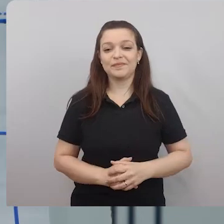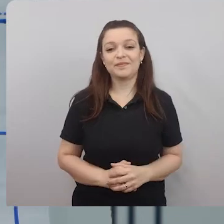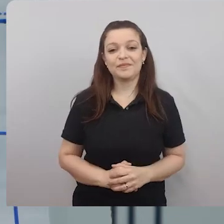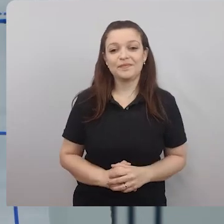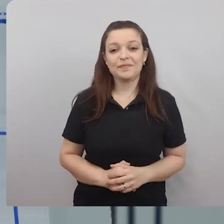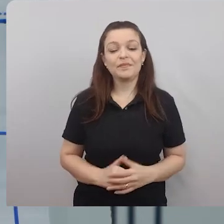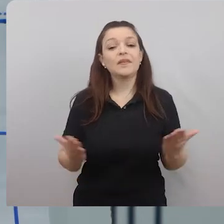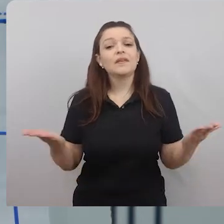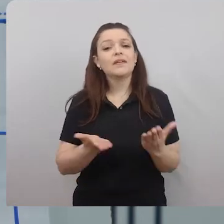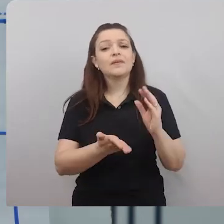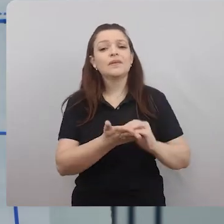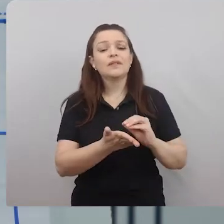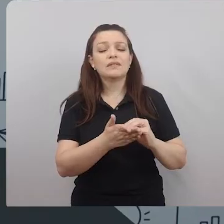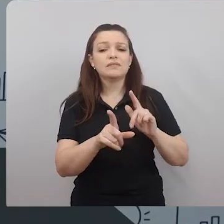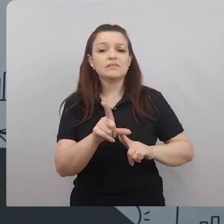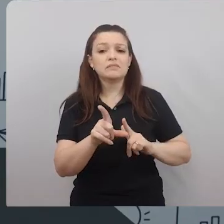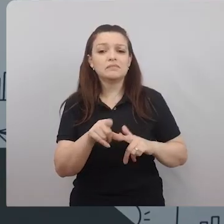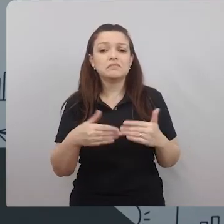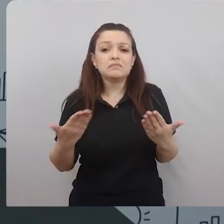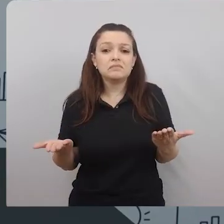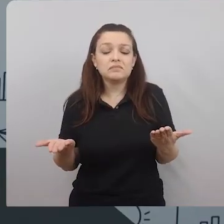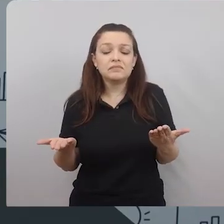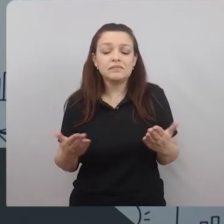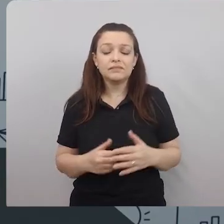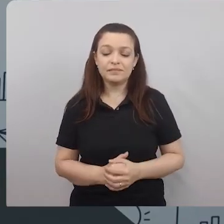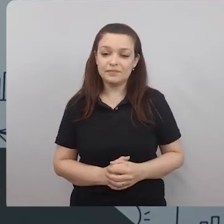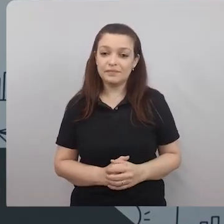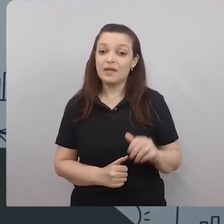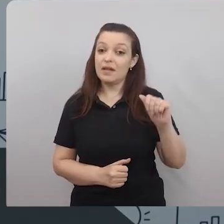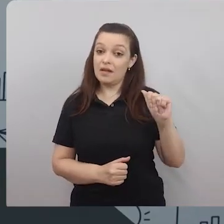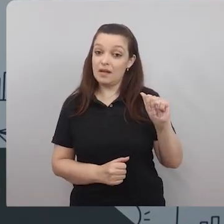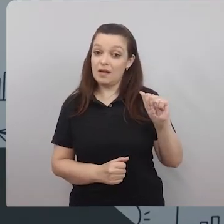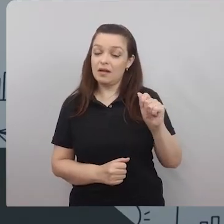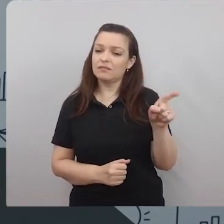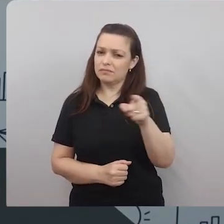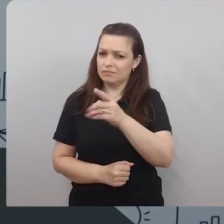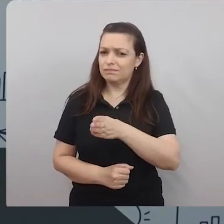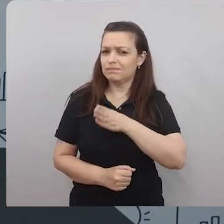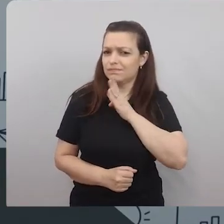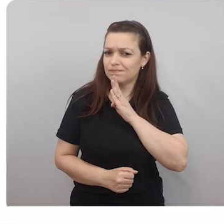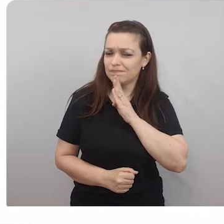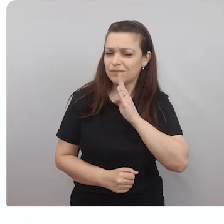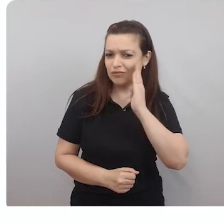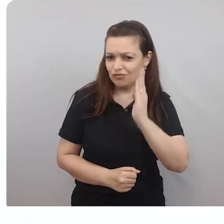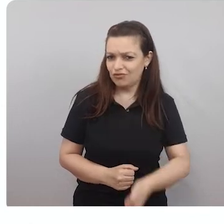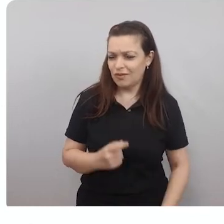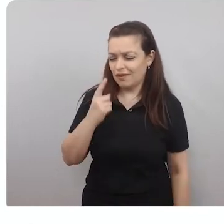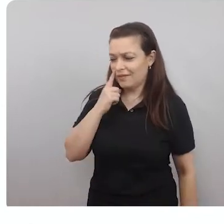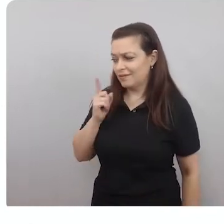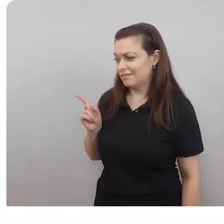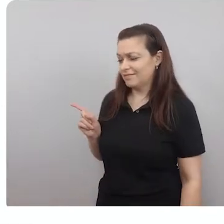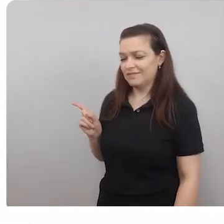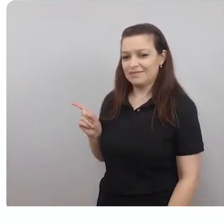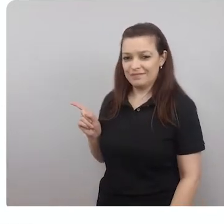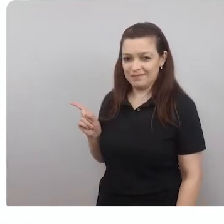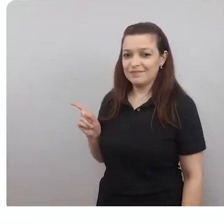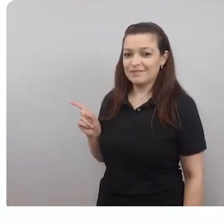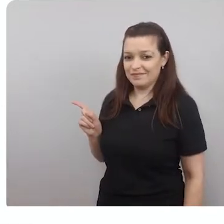P. E depois, vem a letra A, que nós já fizemos.